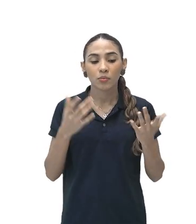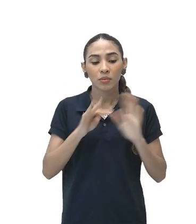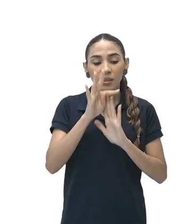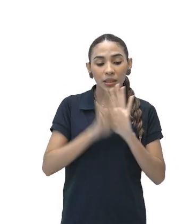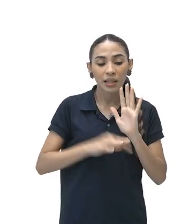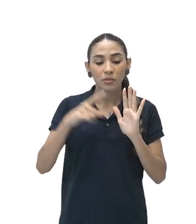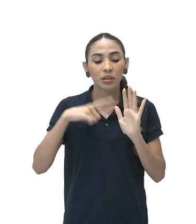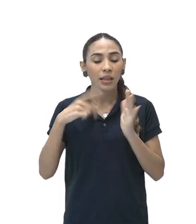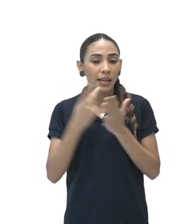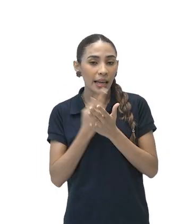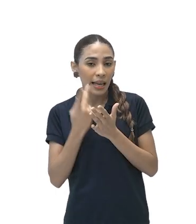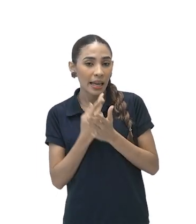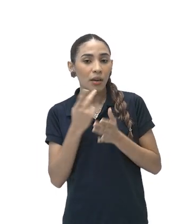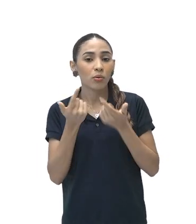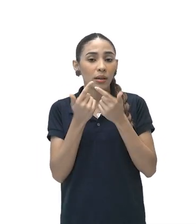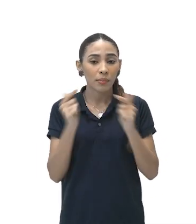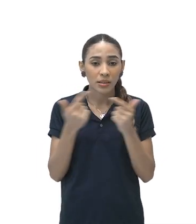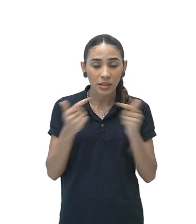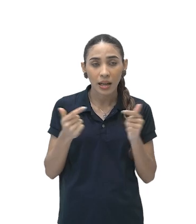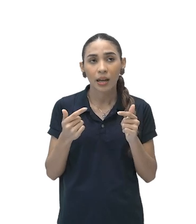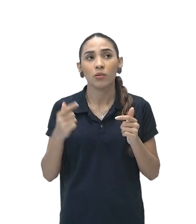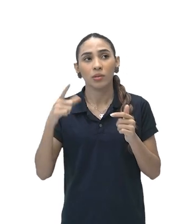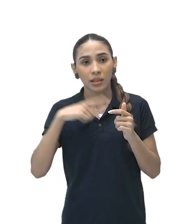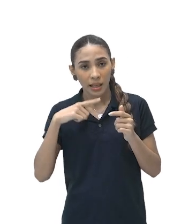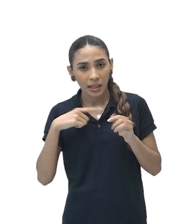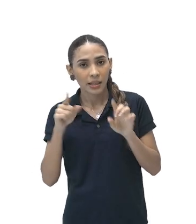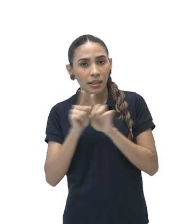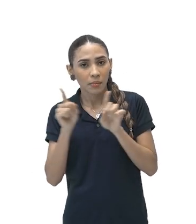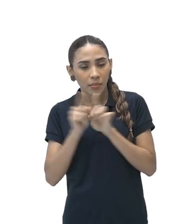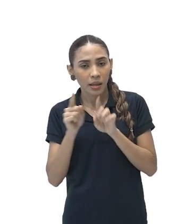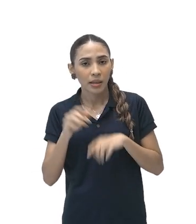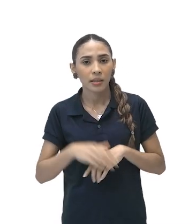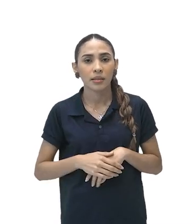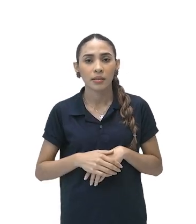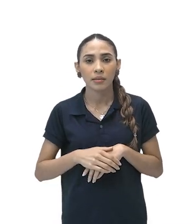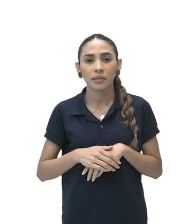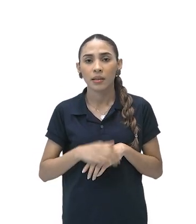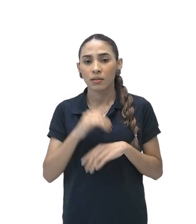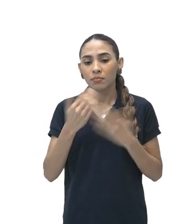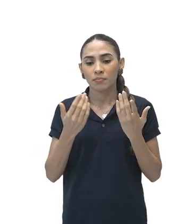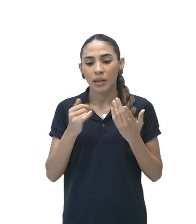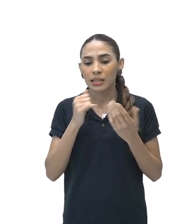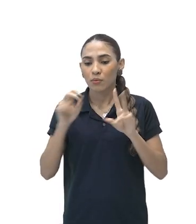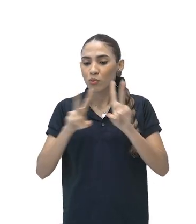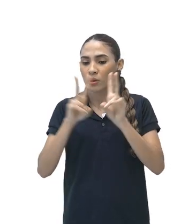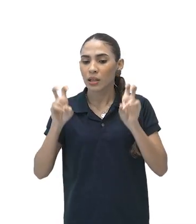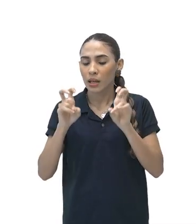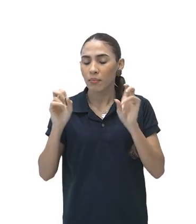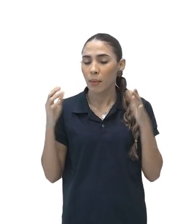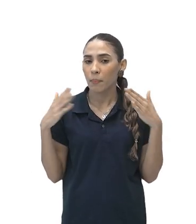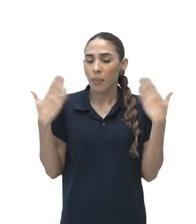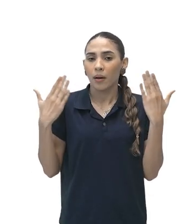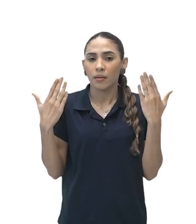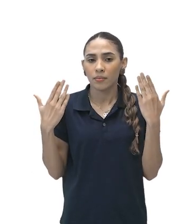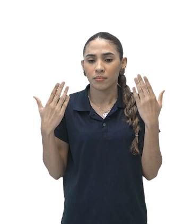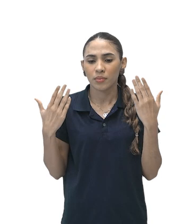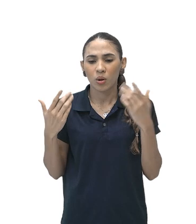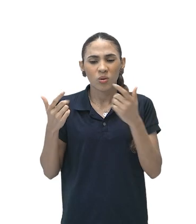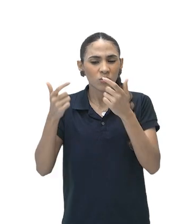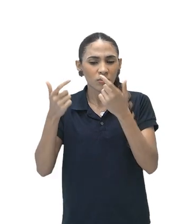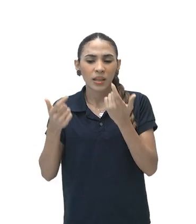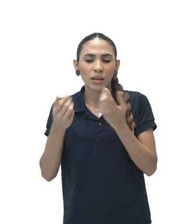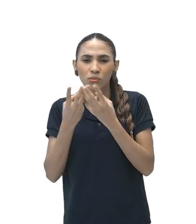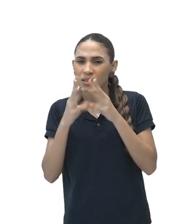erro de ortografia, que tem ali uma chamada bombástica e veio de um lugar que eu nunca